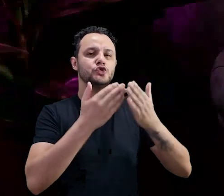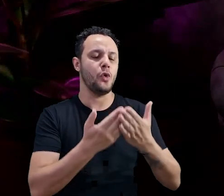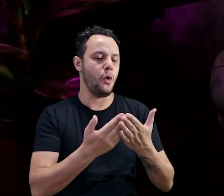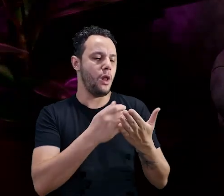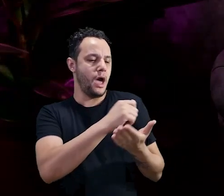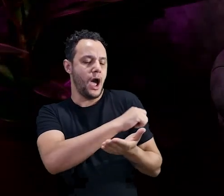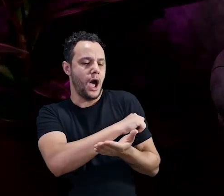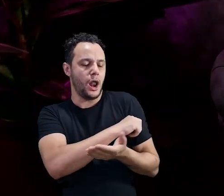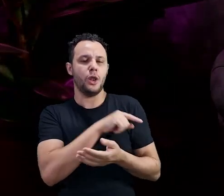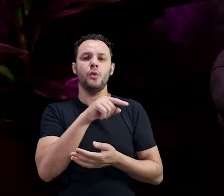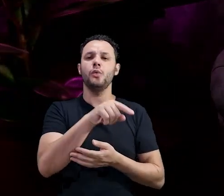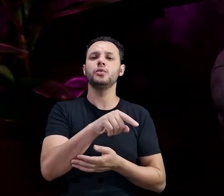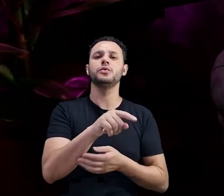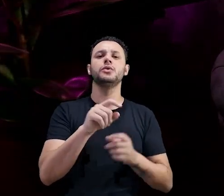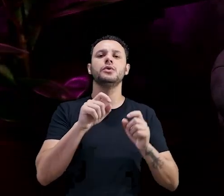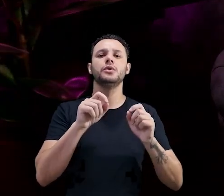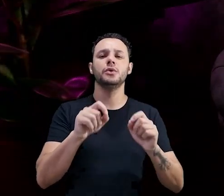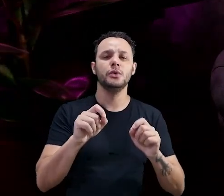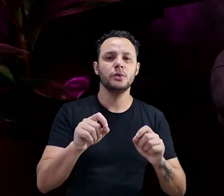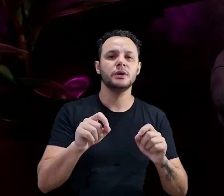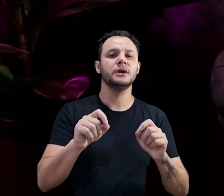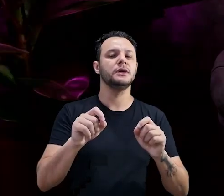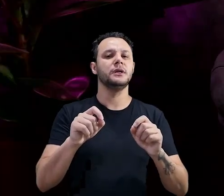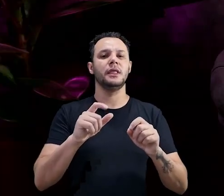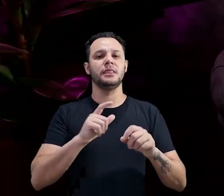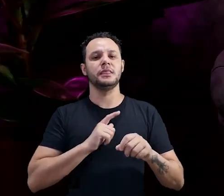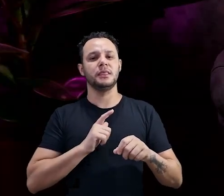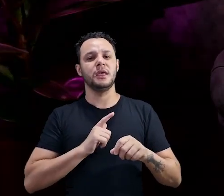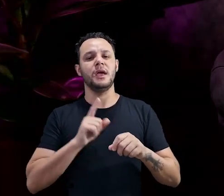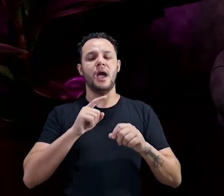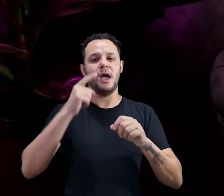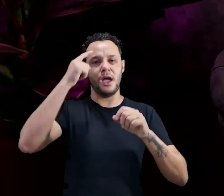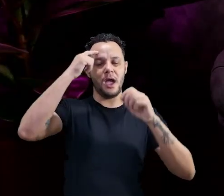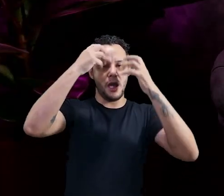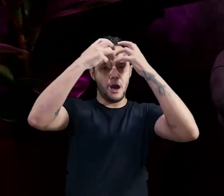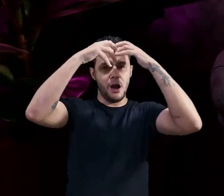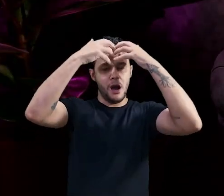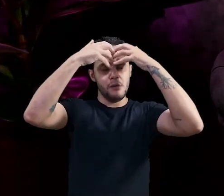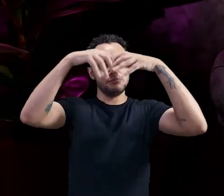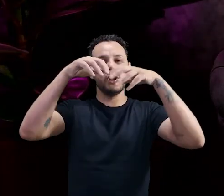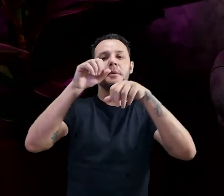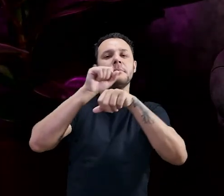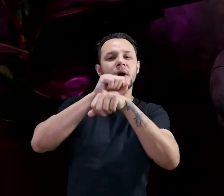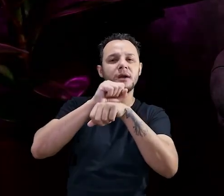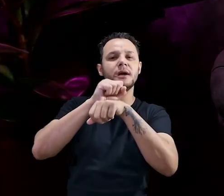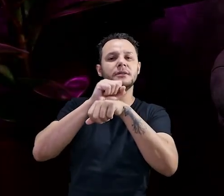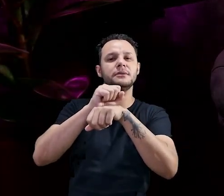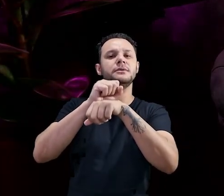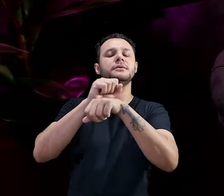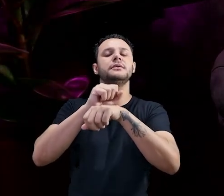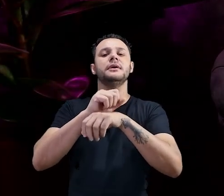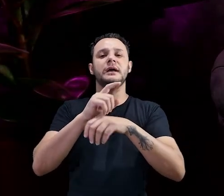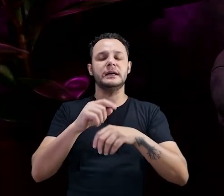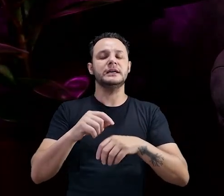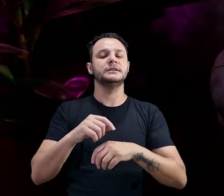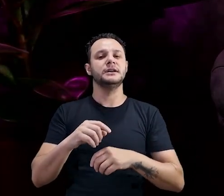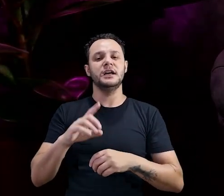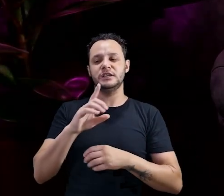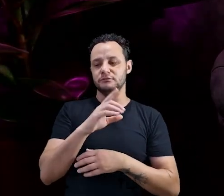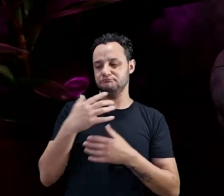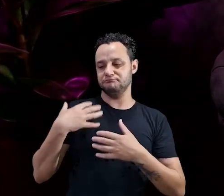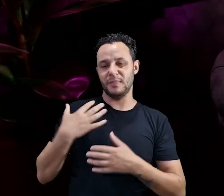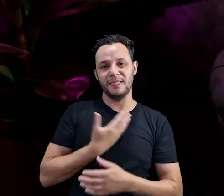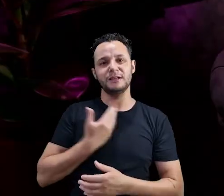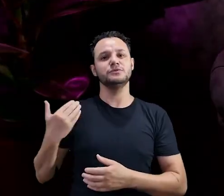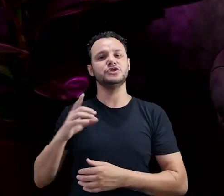estudante específico que ele tem hemiparesia, a paralisia cerebral, né, com